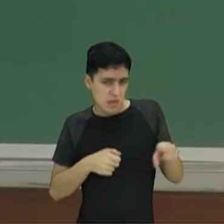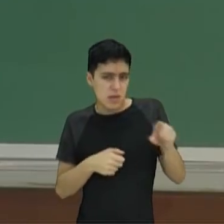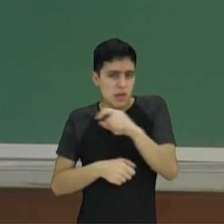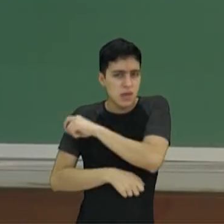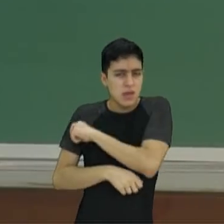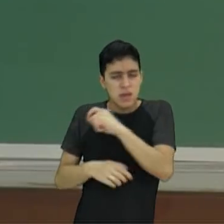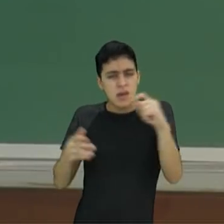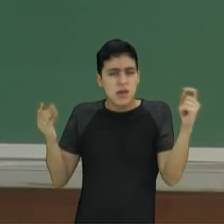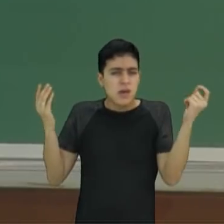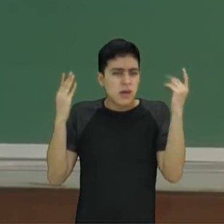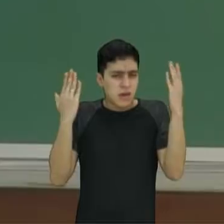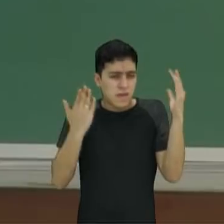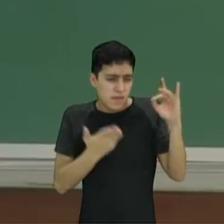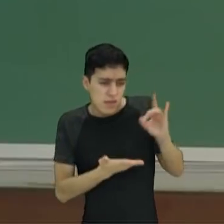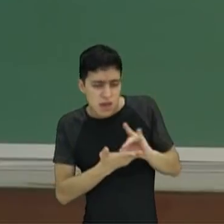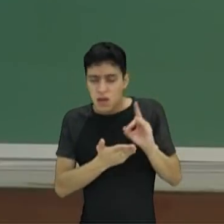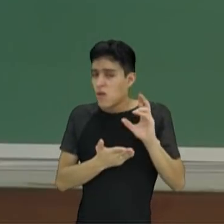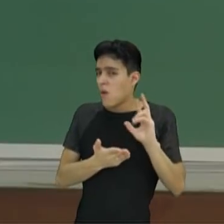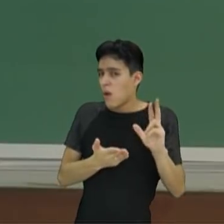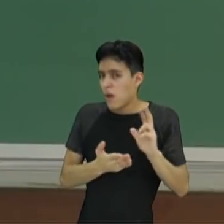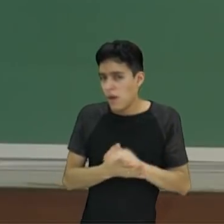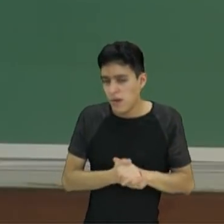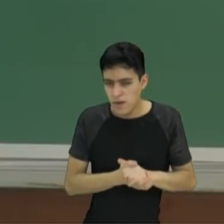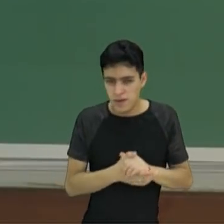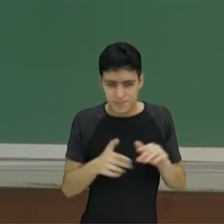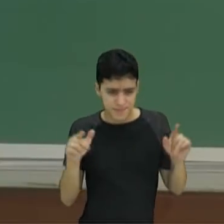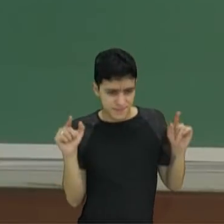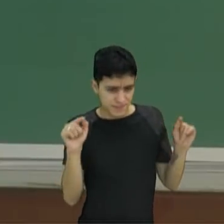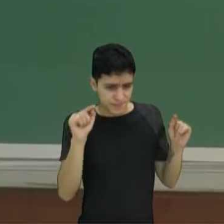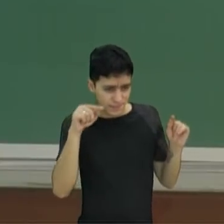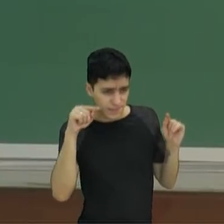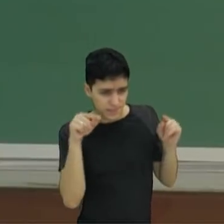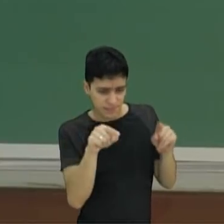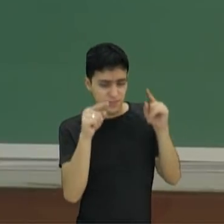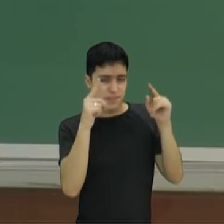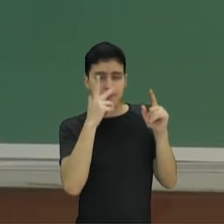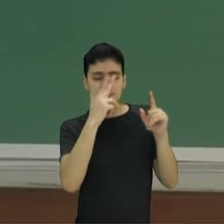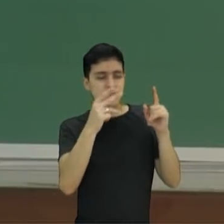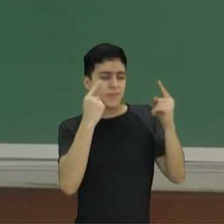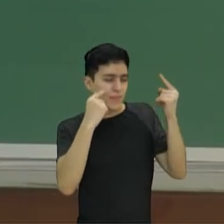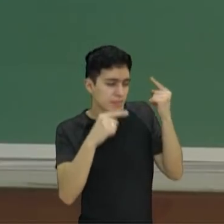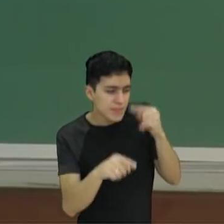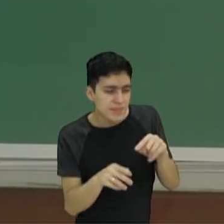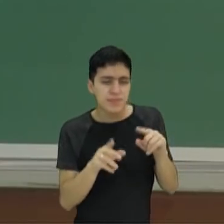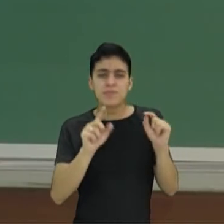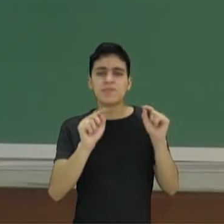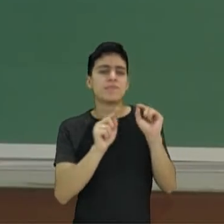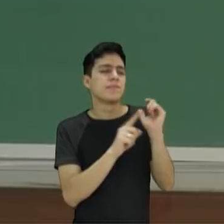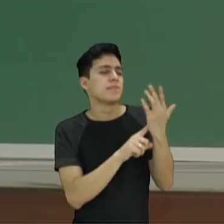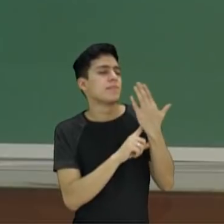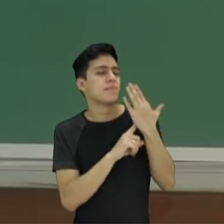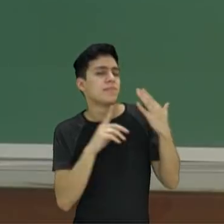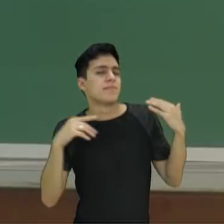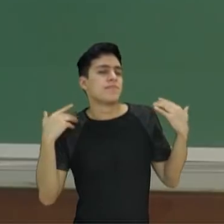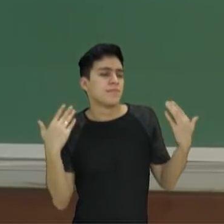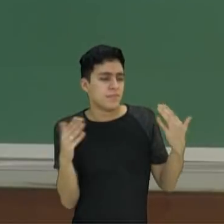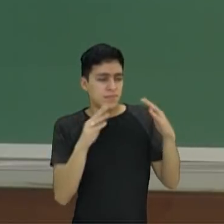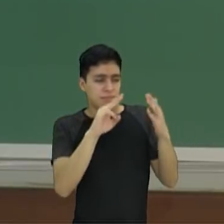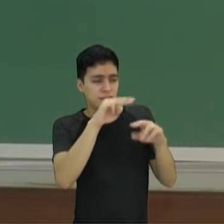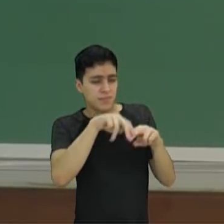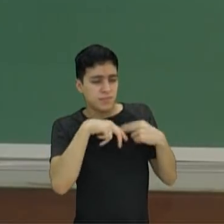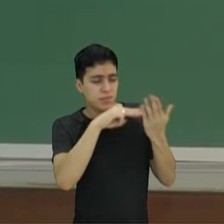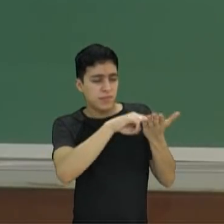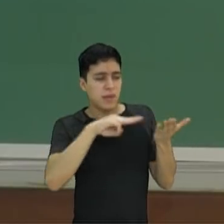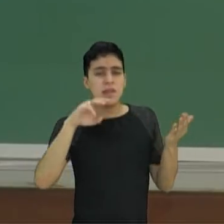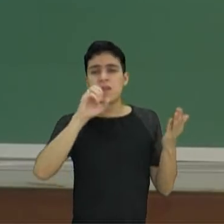com uma certa dúvida se é verdade ou não e fazem essa conferência. Eles demonstram, através do método,